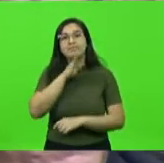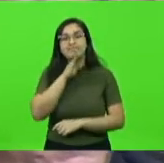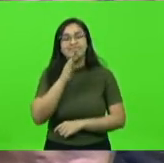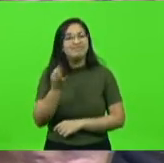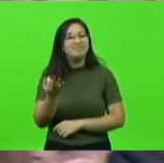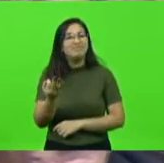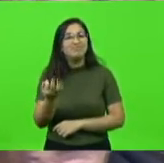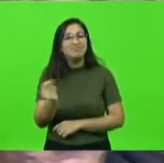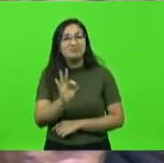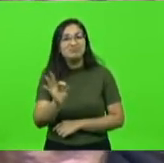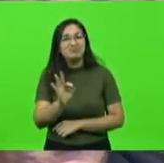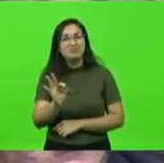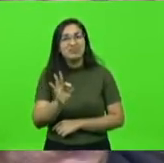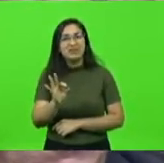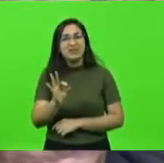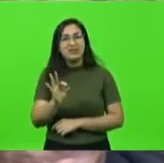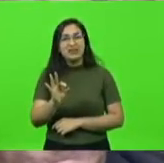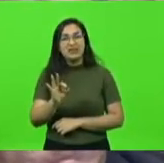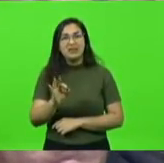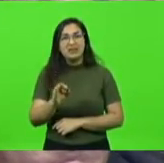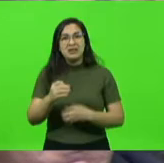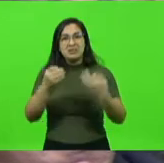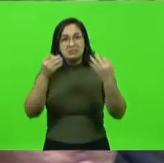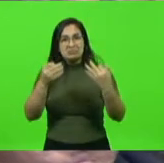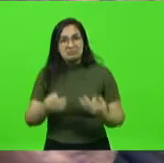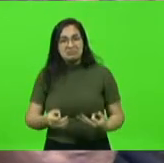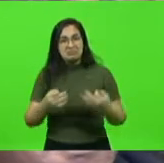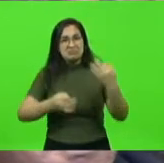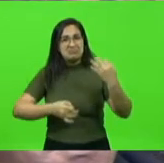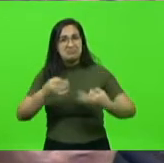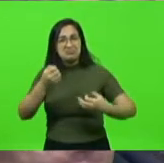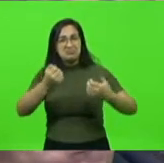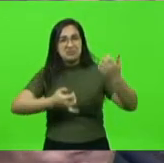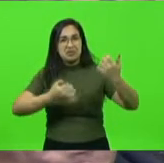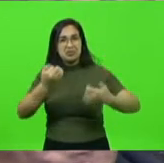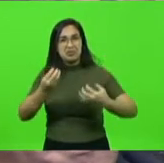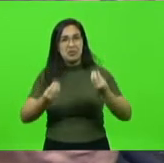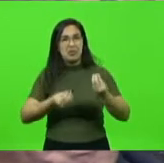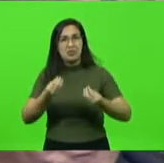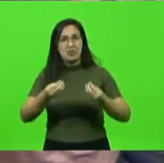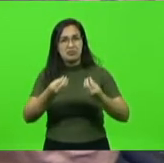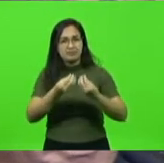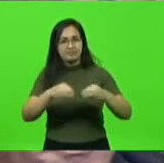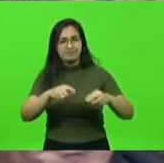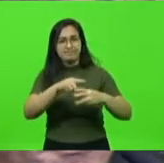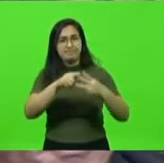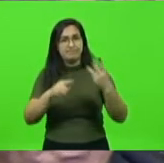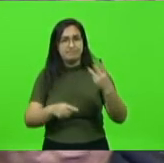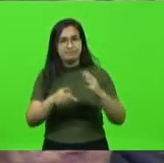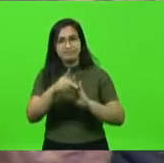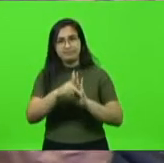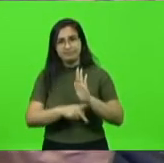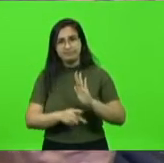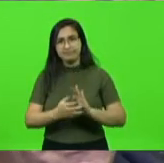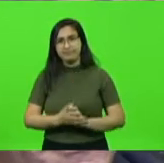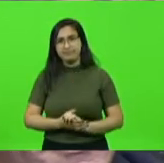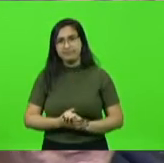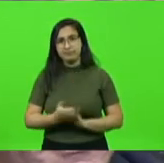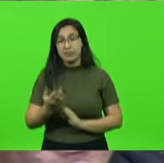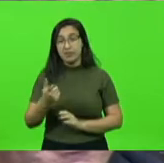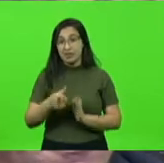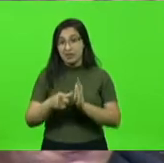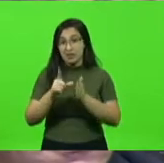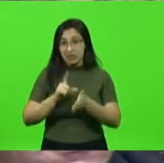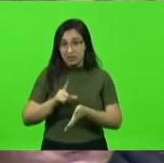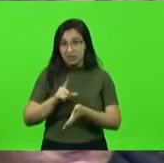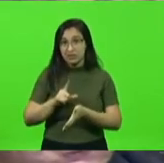ter colocado as três emendas como similares e tornaram prejudicadas. Não existe. Foi o mesmo silêncio que eu ouvi na Comissão de Finanças